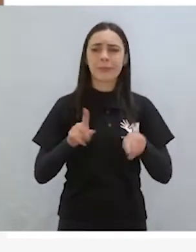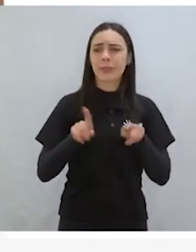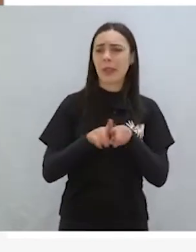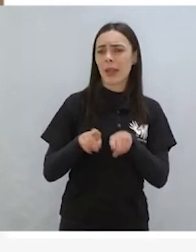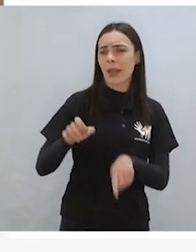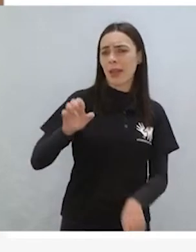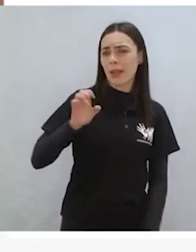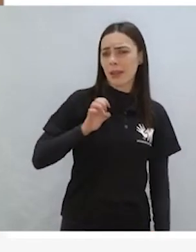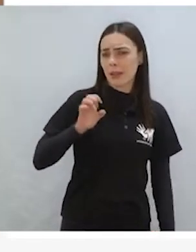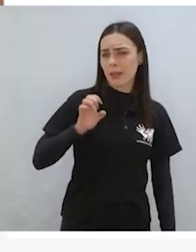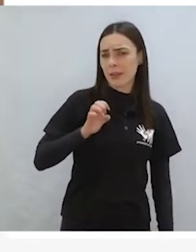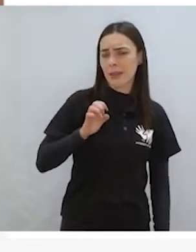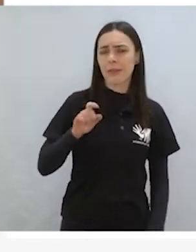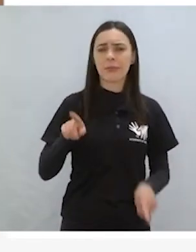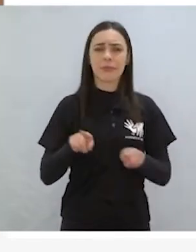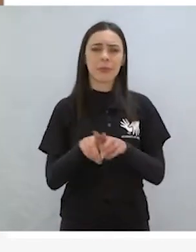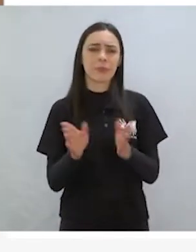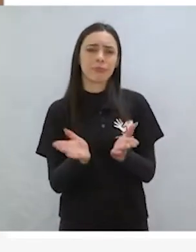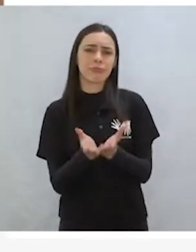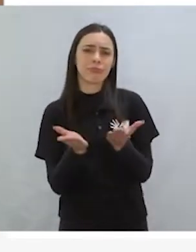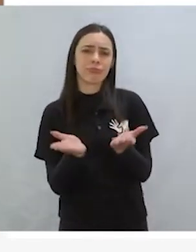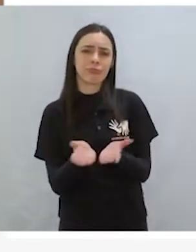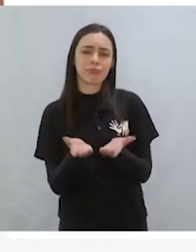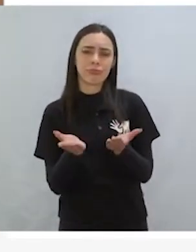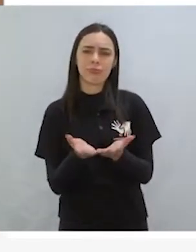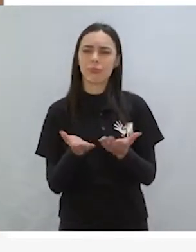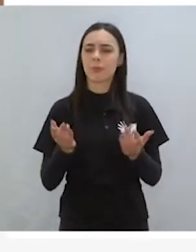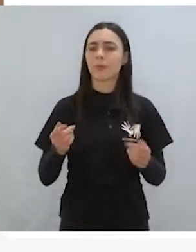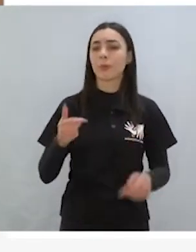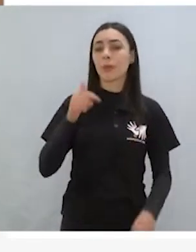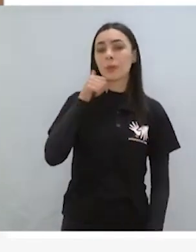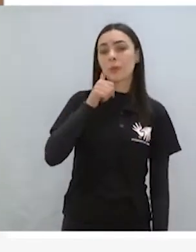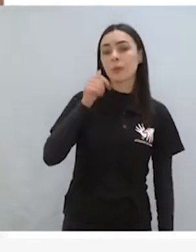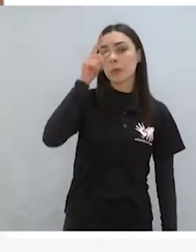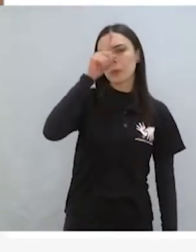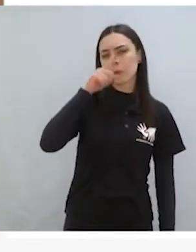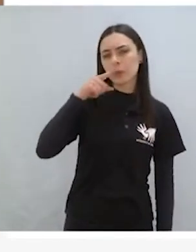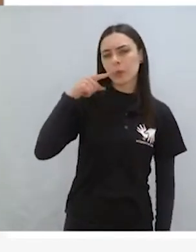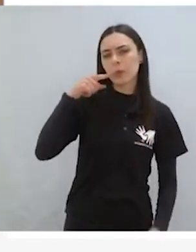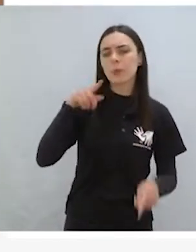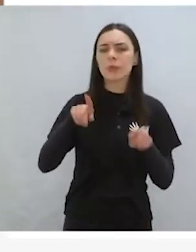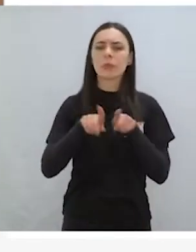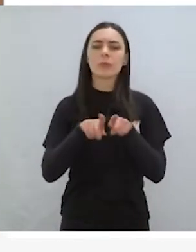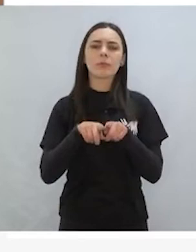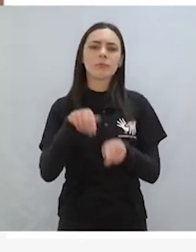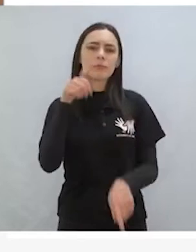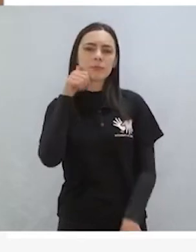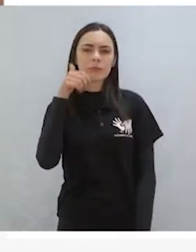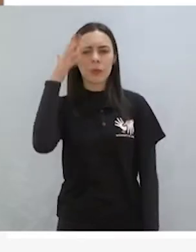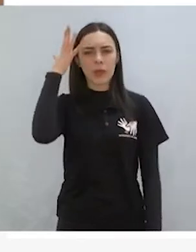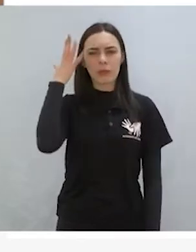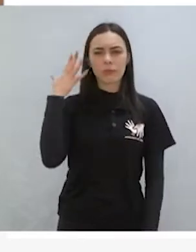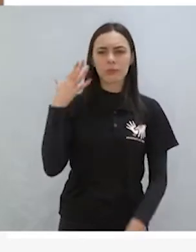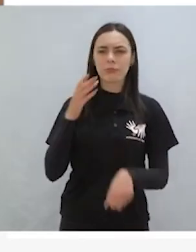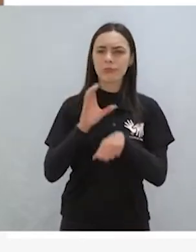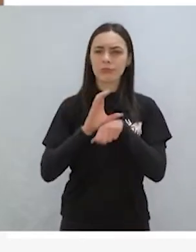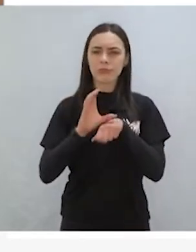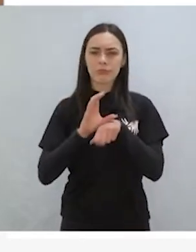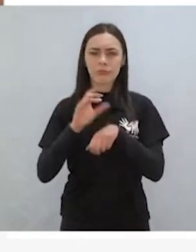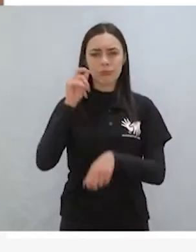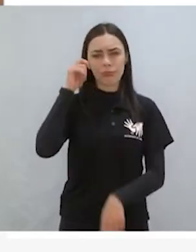gordinhas, as ricas e as pobres, as loiras e as